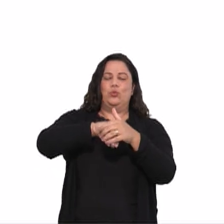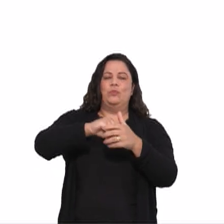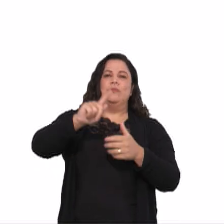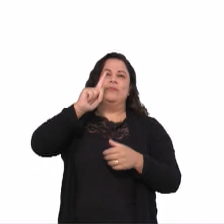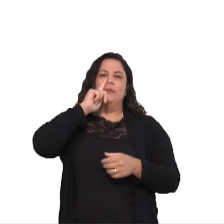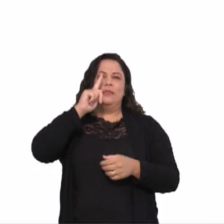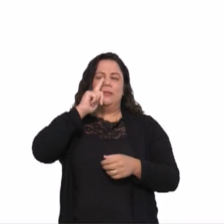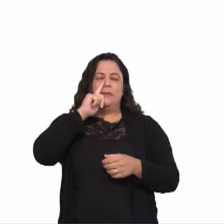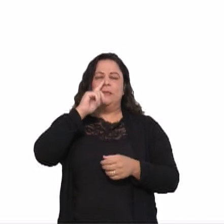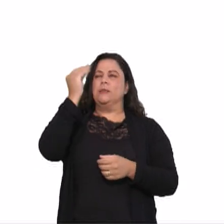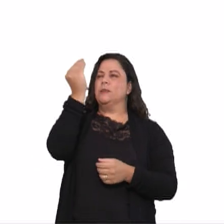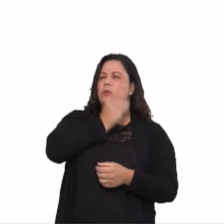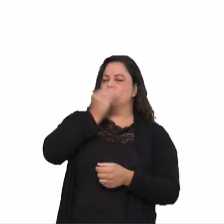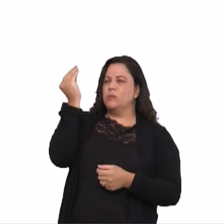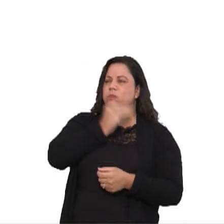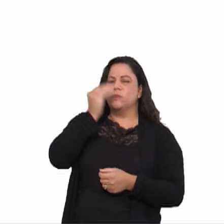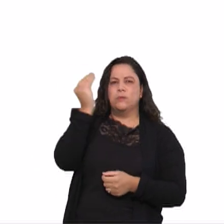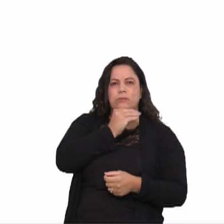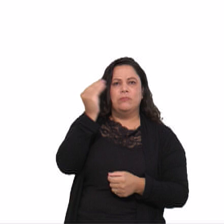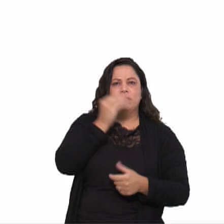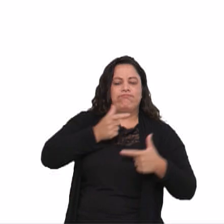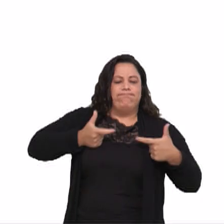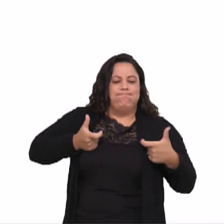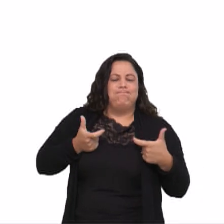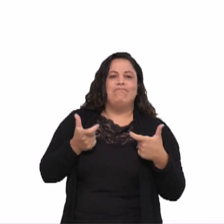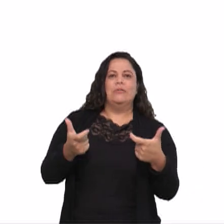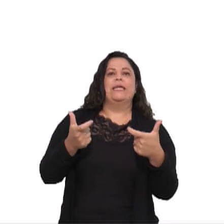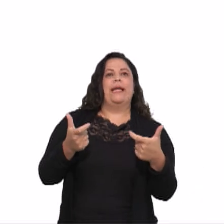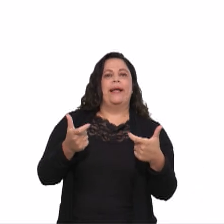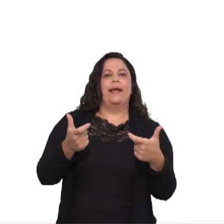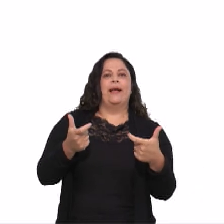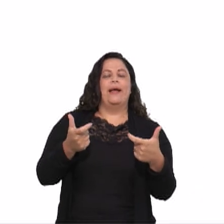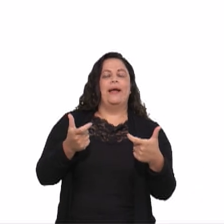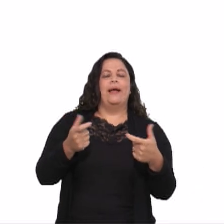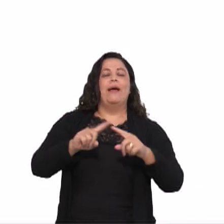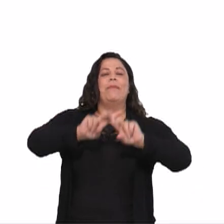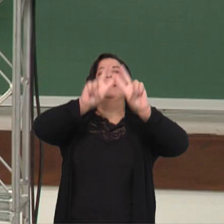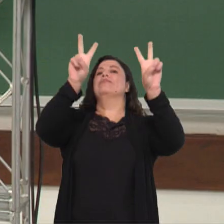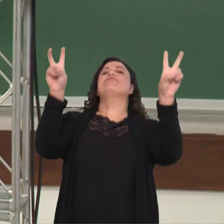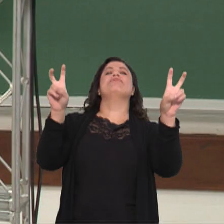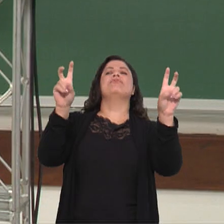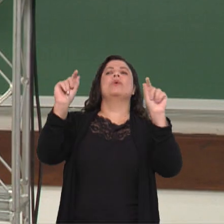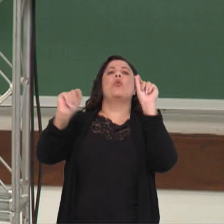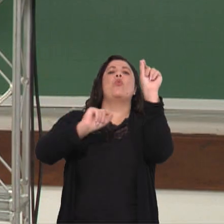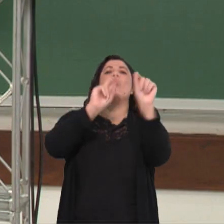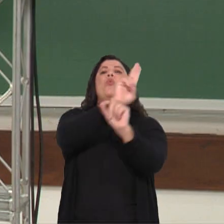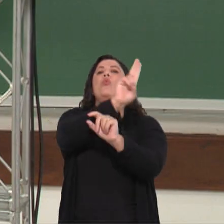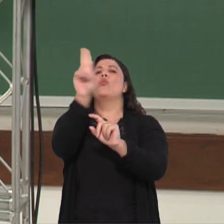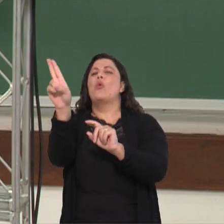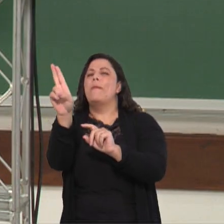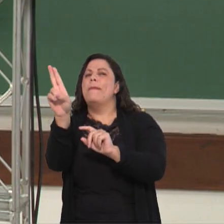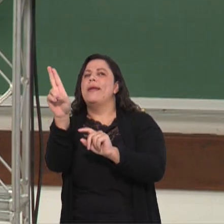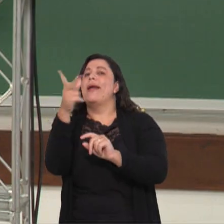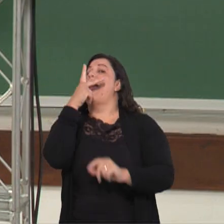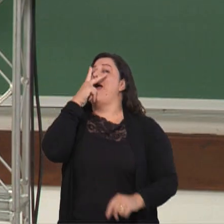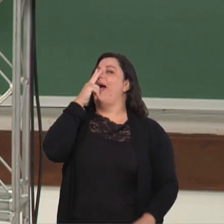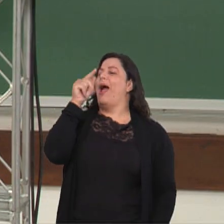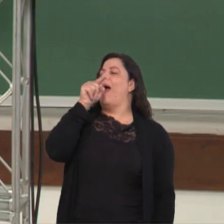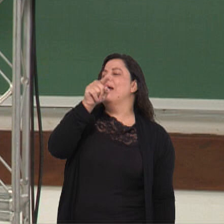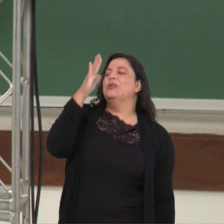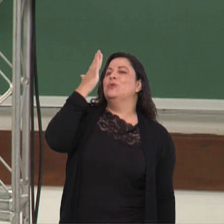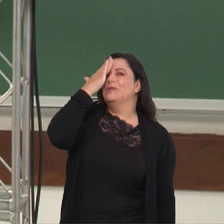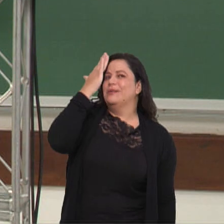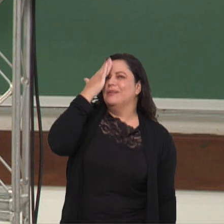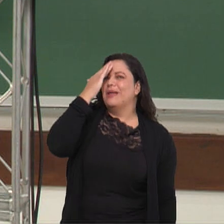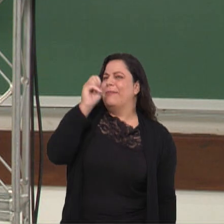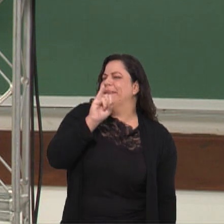aí em função dessa guerra. Essa guerra ficou conhecida como? Eu acho que você sabe. Se você ainda não